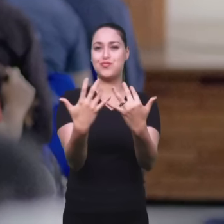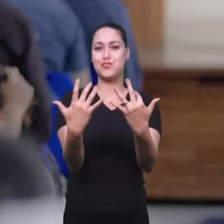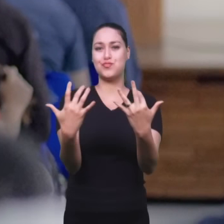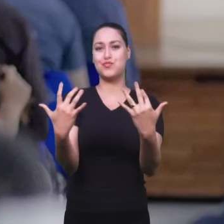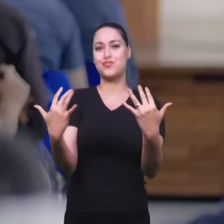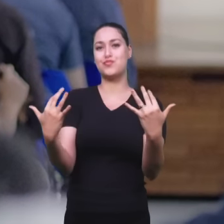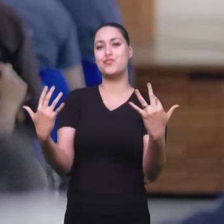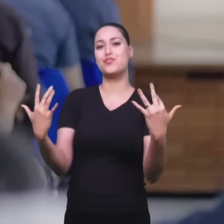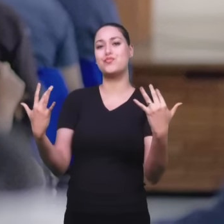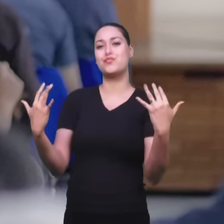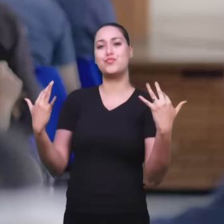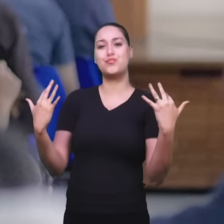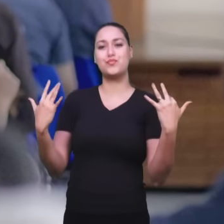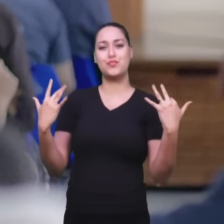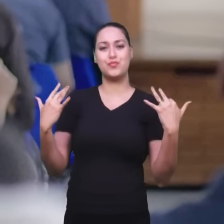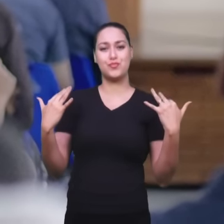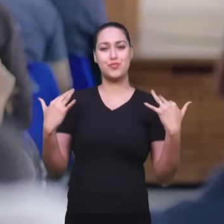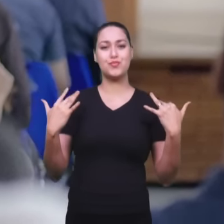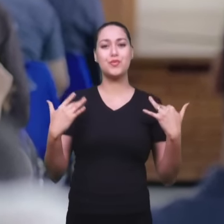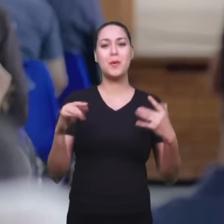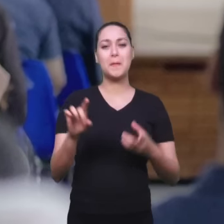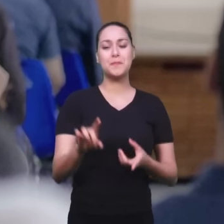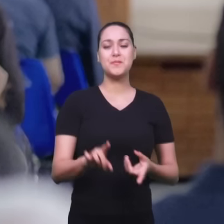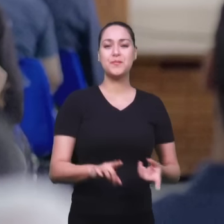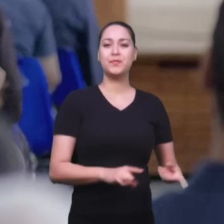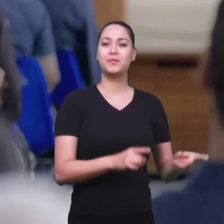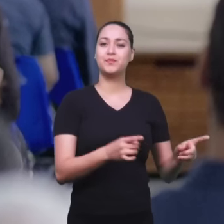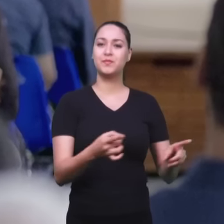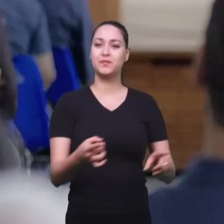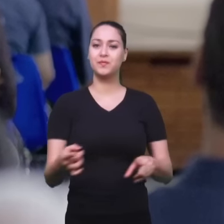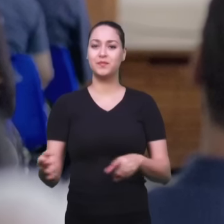cercarão